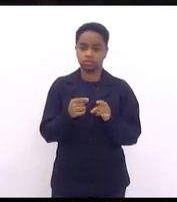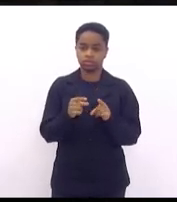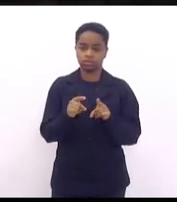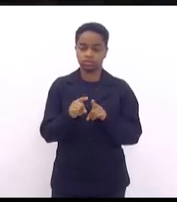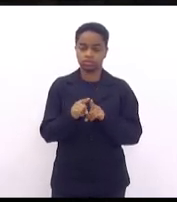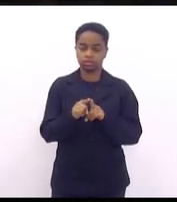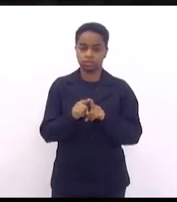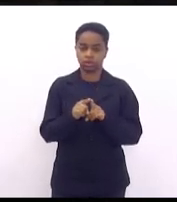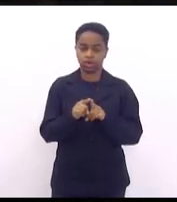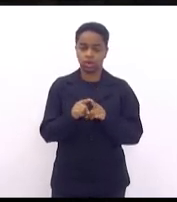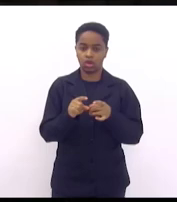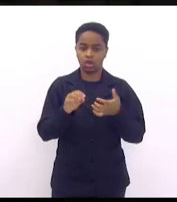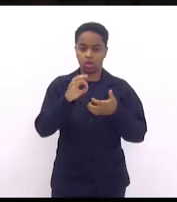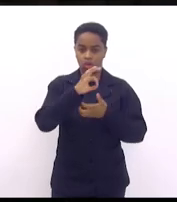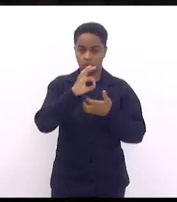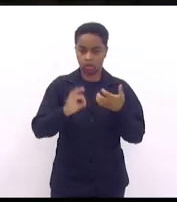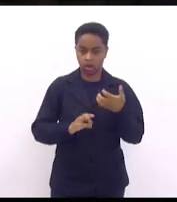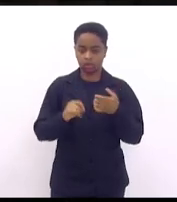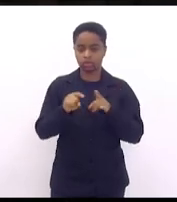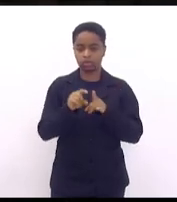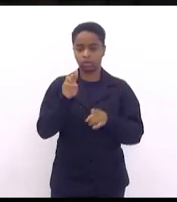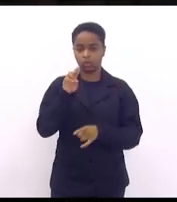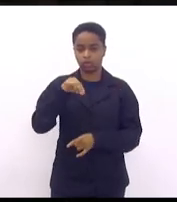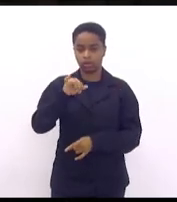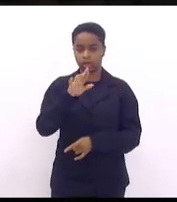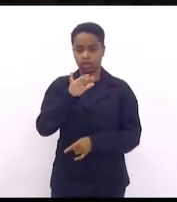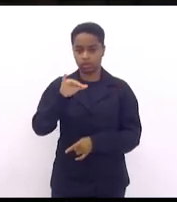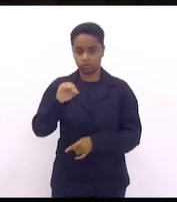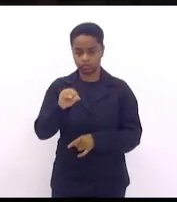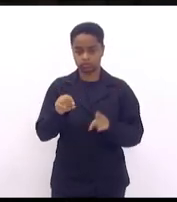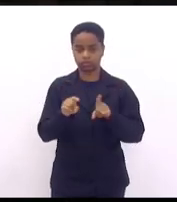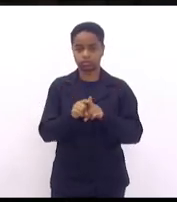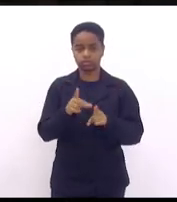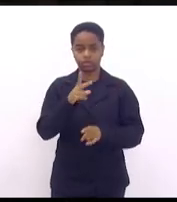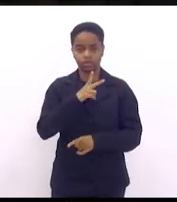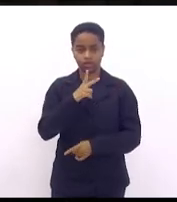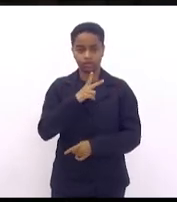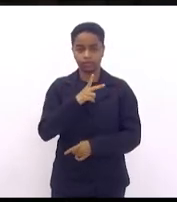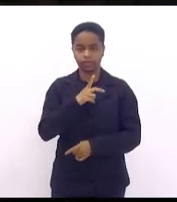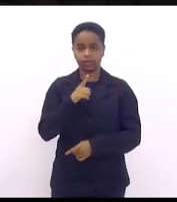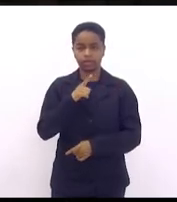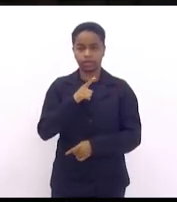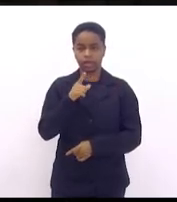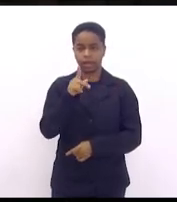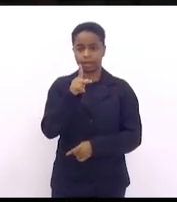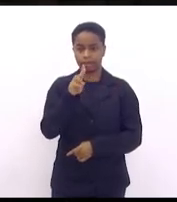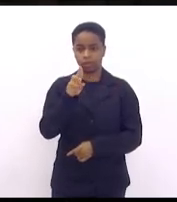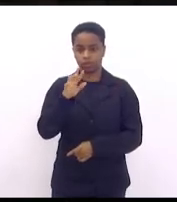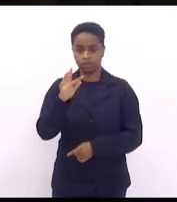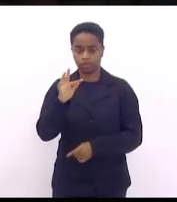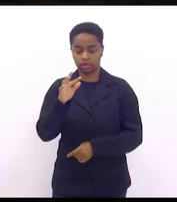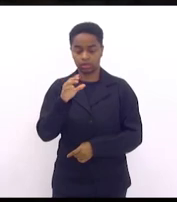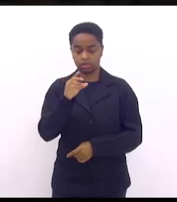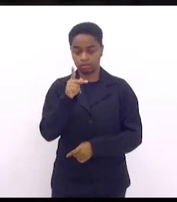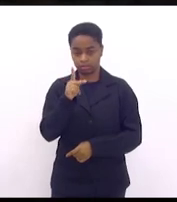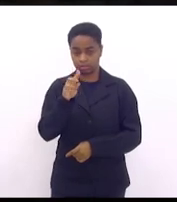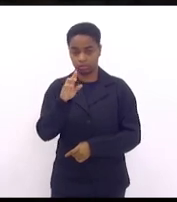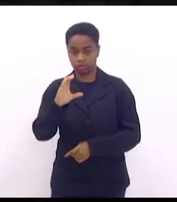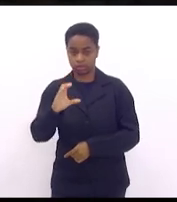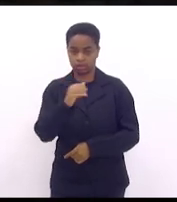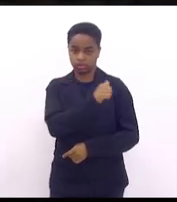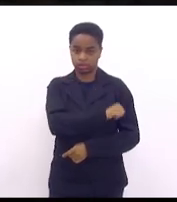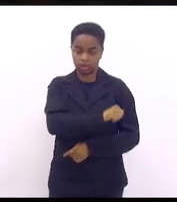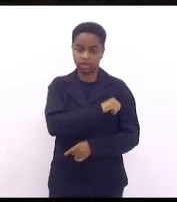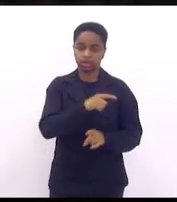a Rural, a Unirio, entre as particulares, a PUC Rio, enfim, são